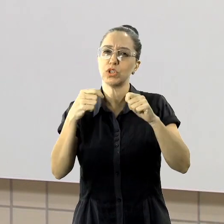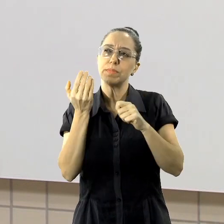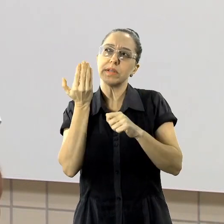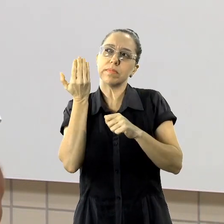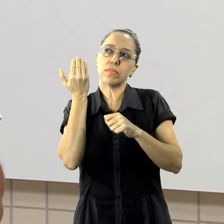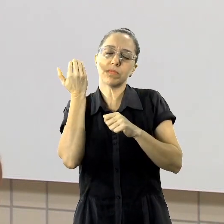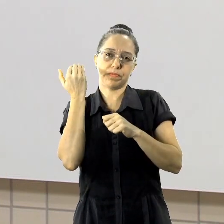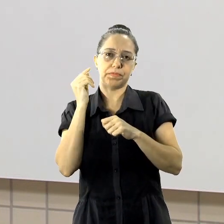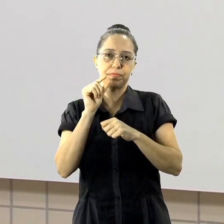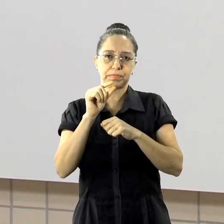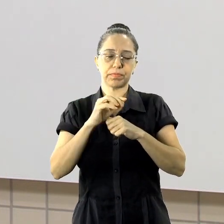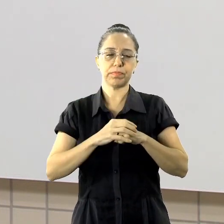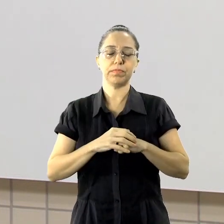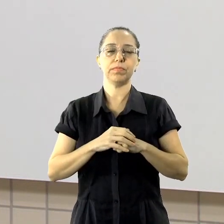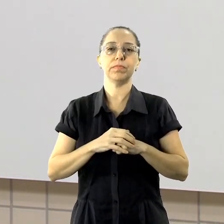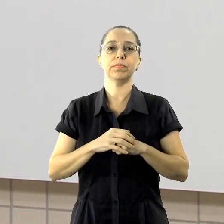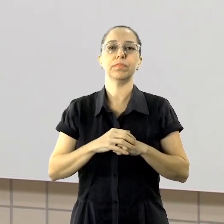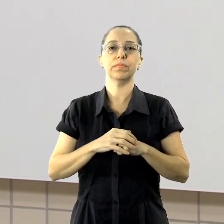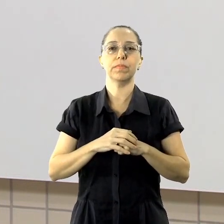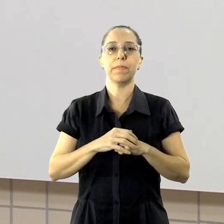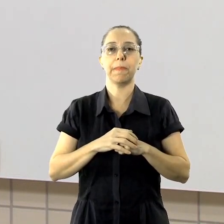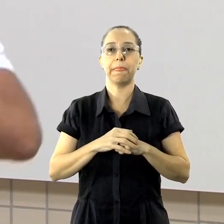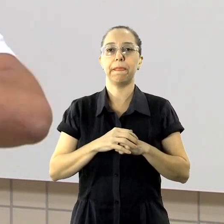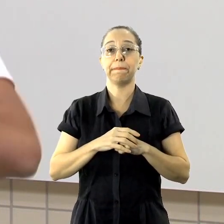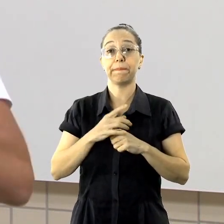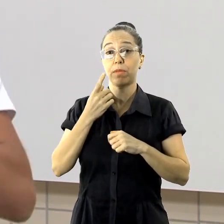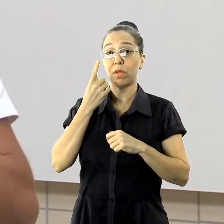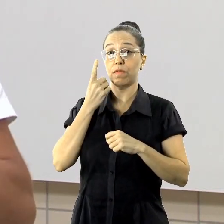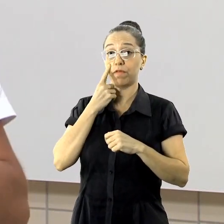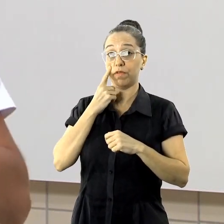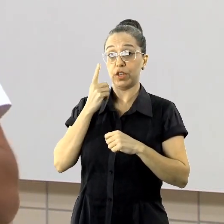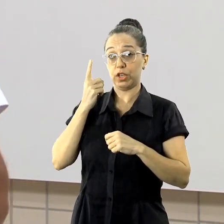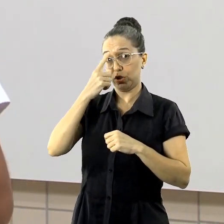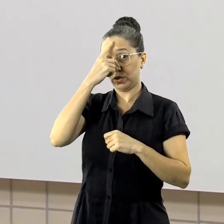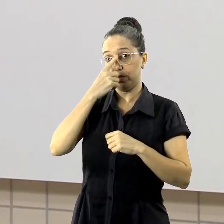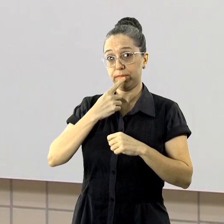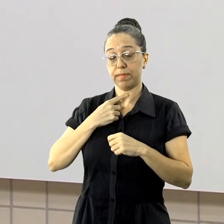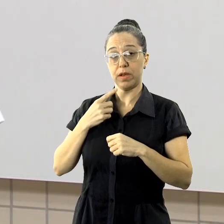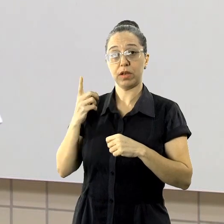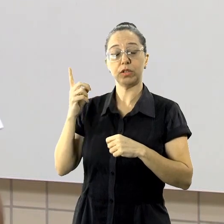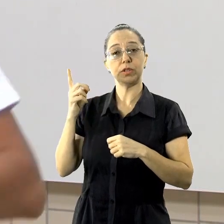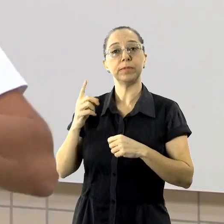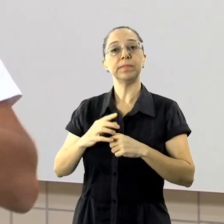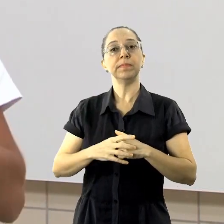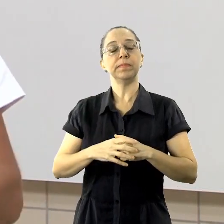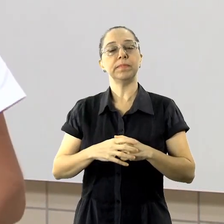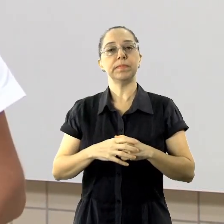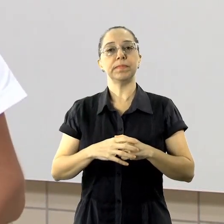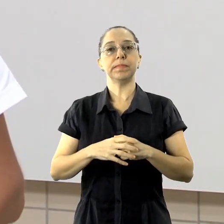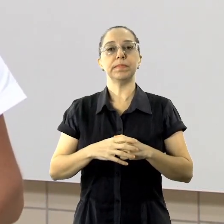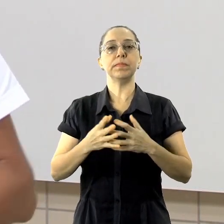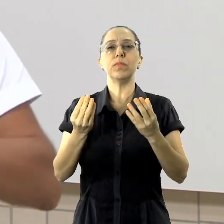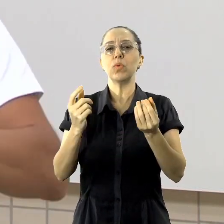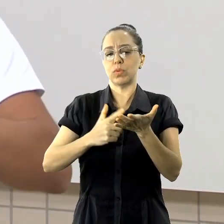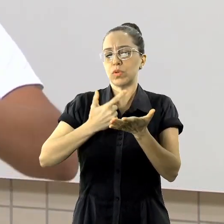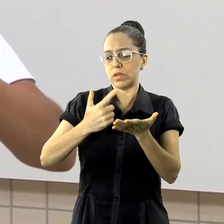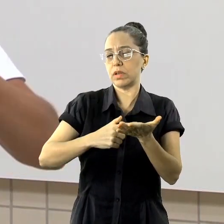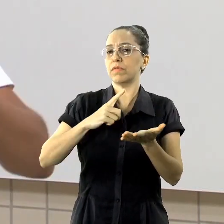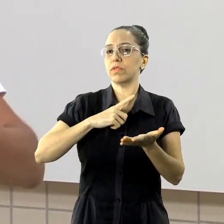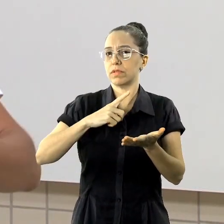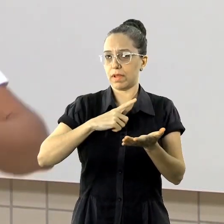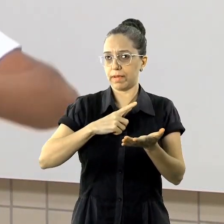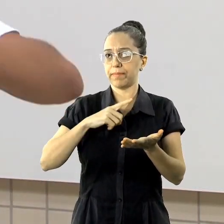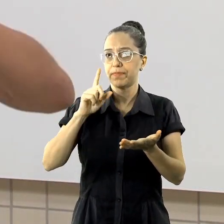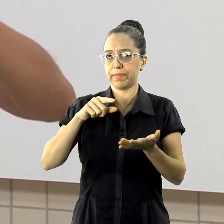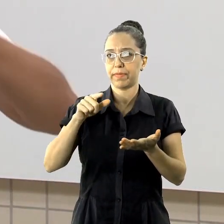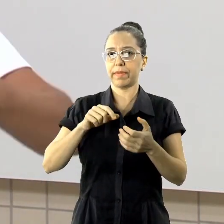pouquinho no tempo. Então, acompanha comigo essa imagem, eu tenho certeza que você já viu ela muitas vezes em muitos livros didáticos. É uma